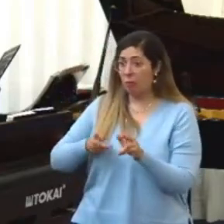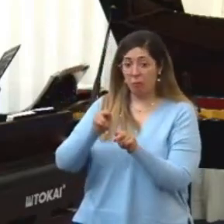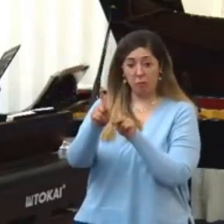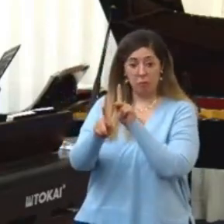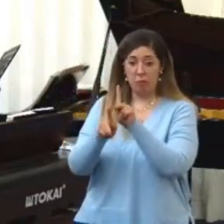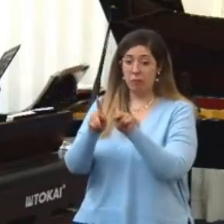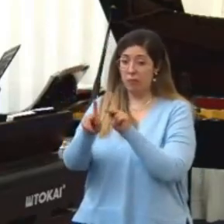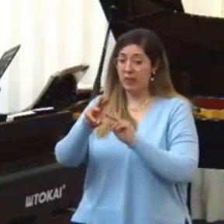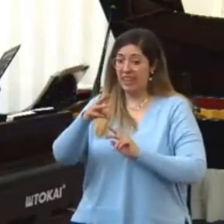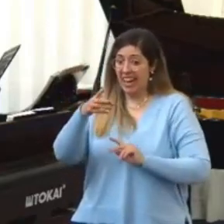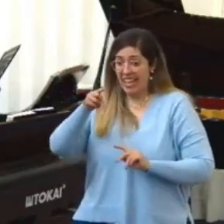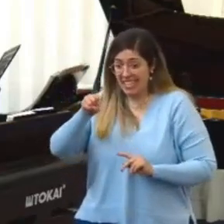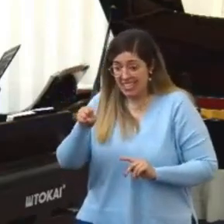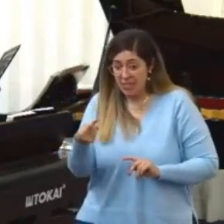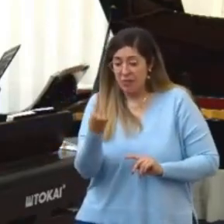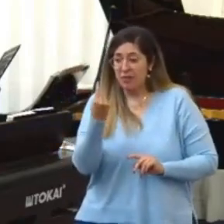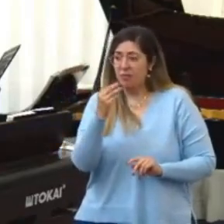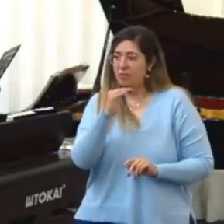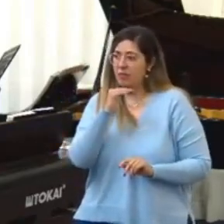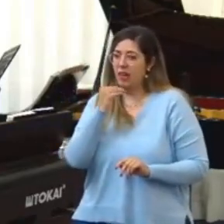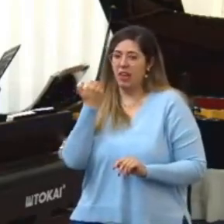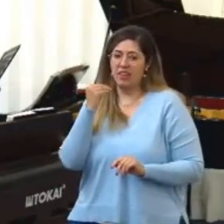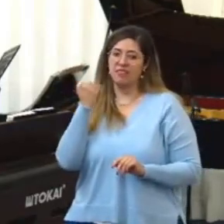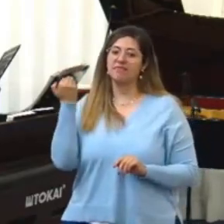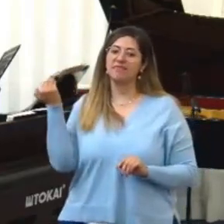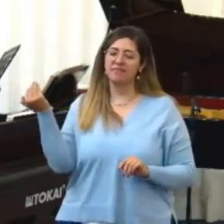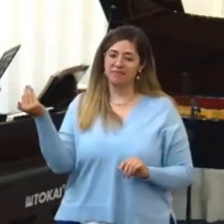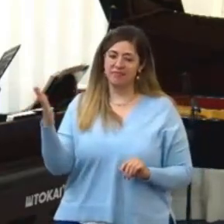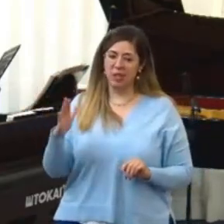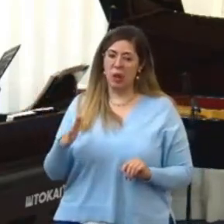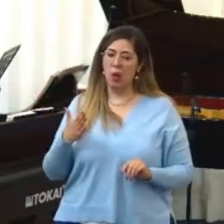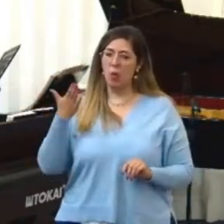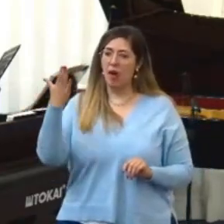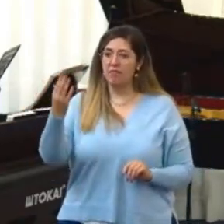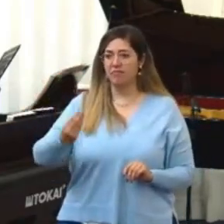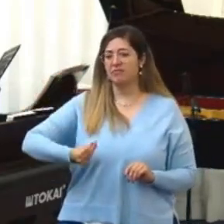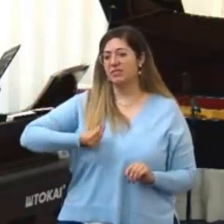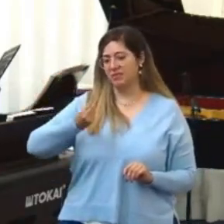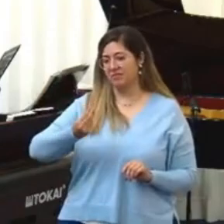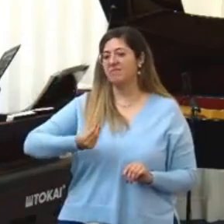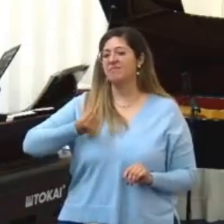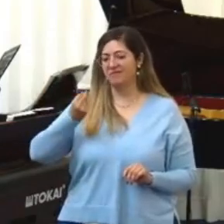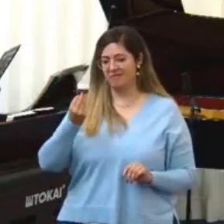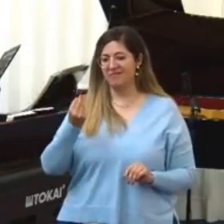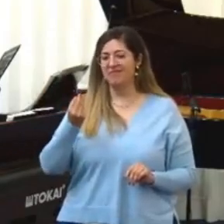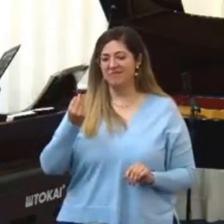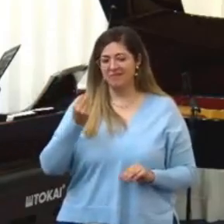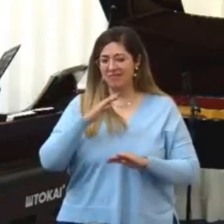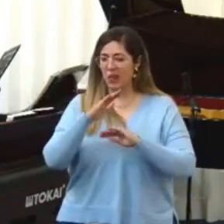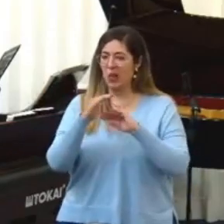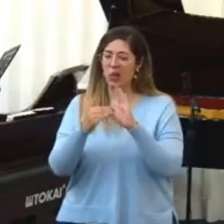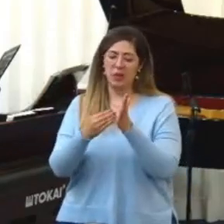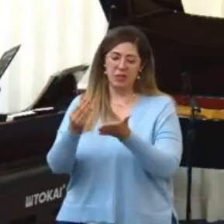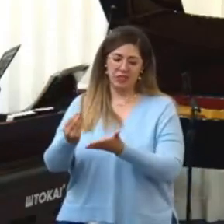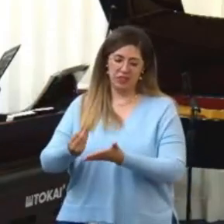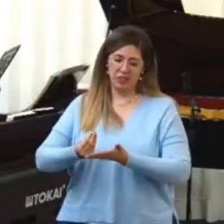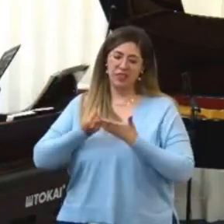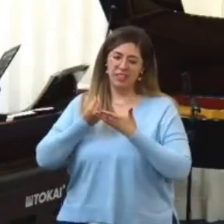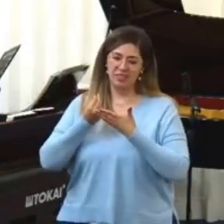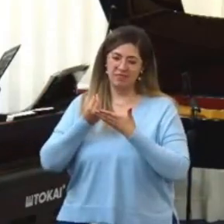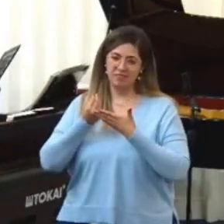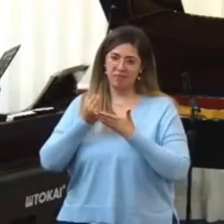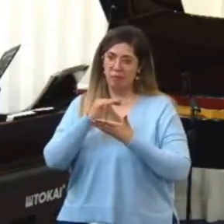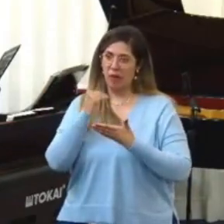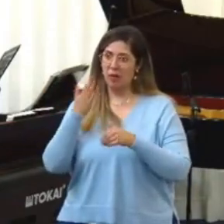povo que ali estava. Assim foram mais os que Sansão matou quando morreu, do que os que ele havia matado durante toda a sua